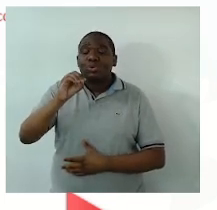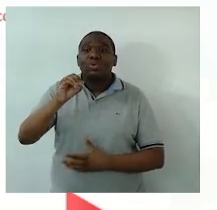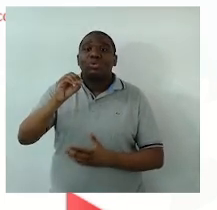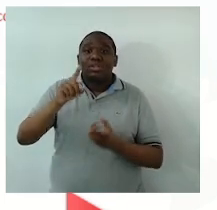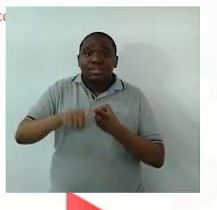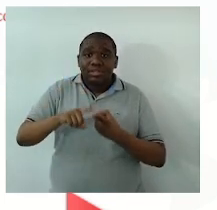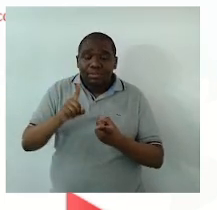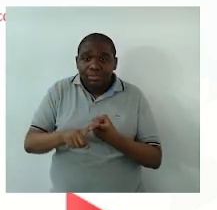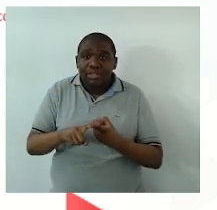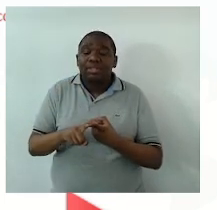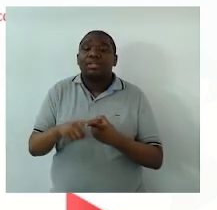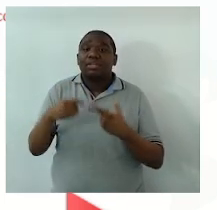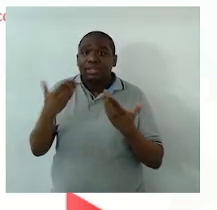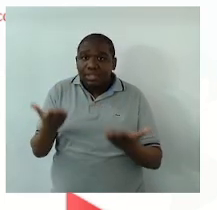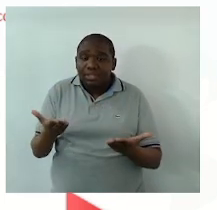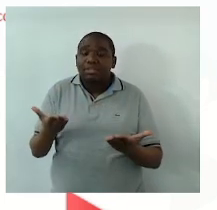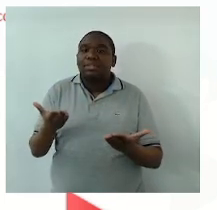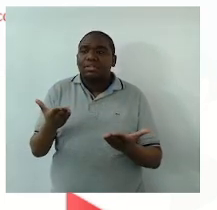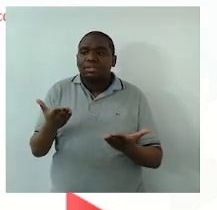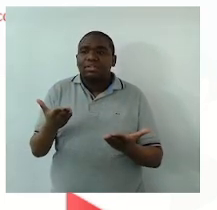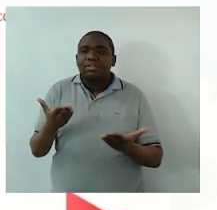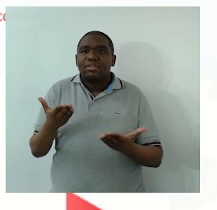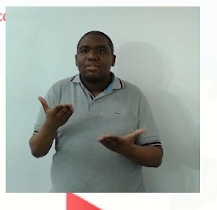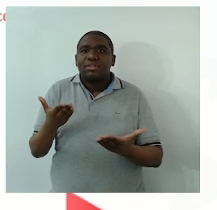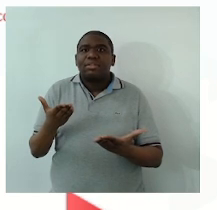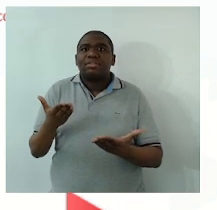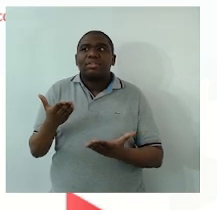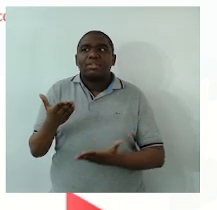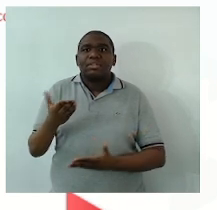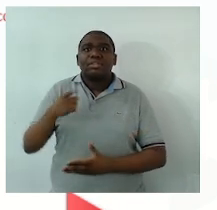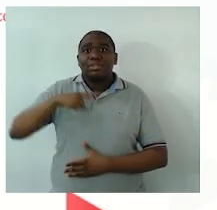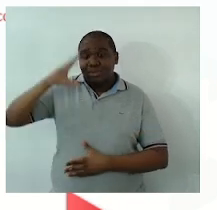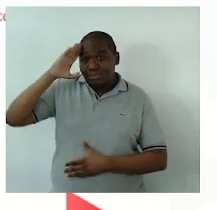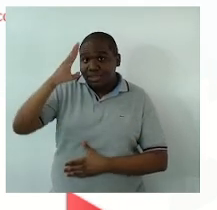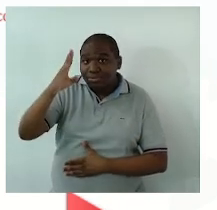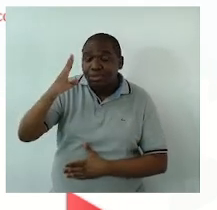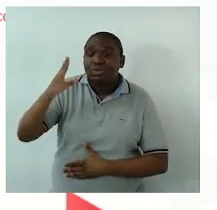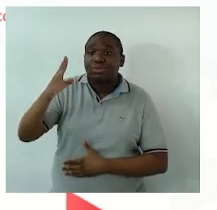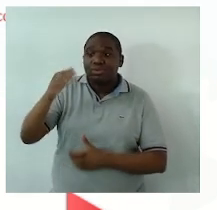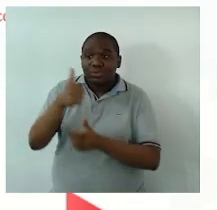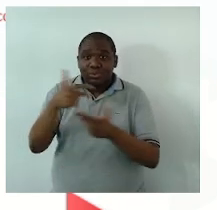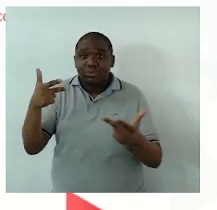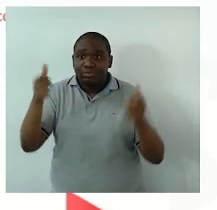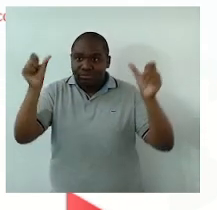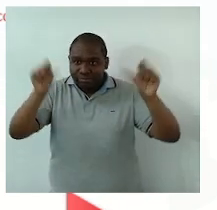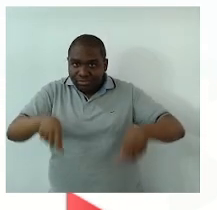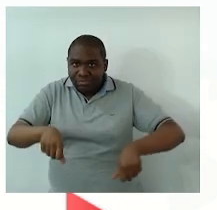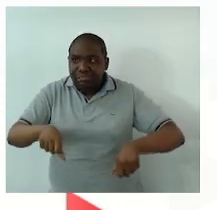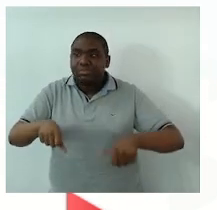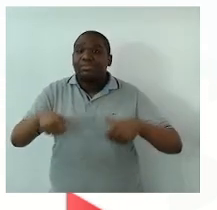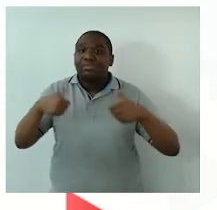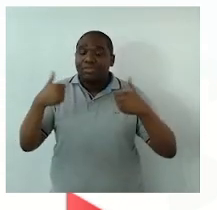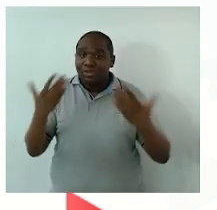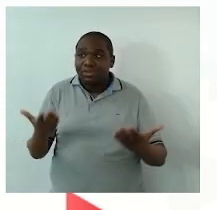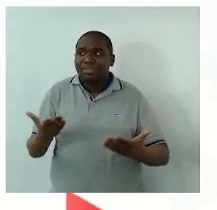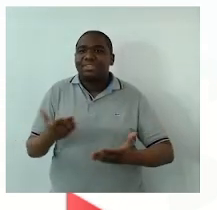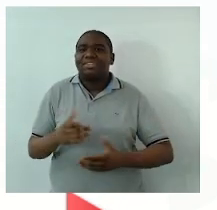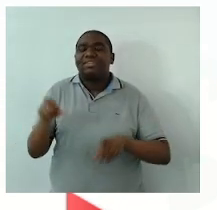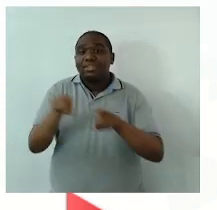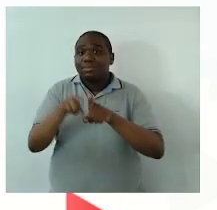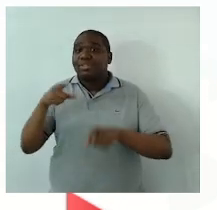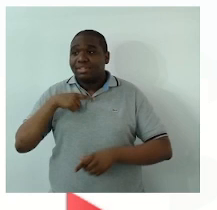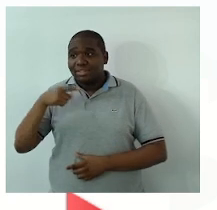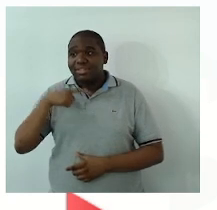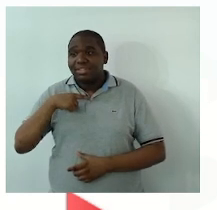Otelo, Rei Lear, Macbeth. Né? São as principais tragédias, né, de Shakespeare. Temos também